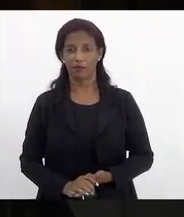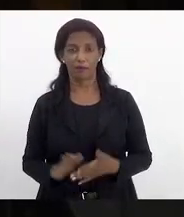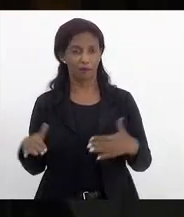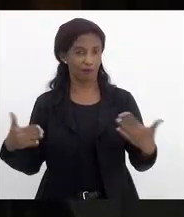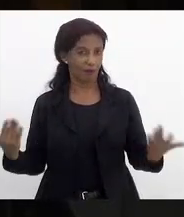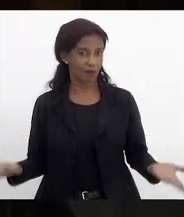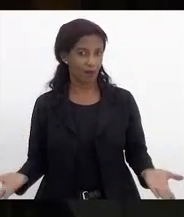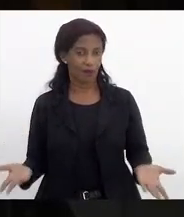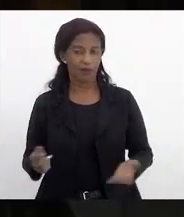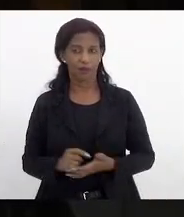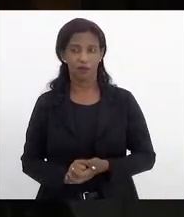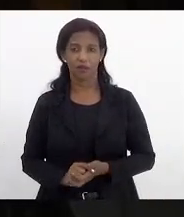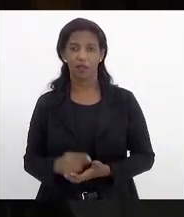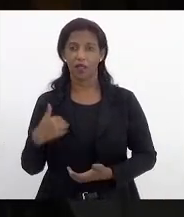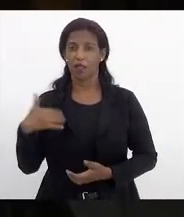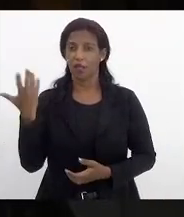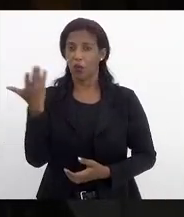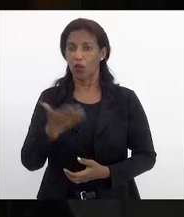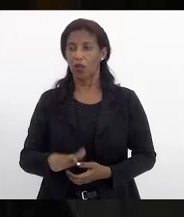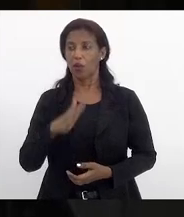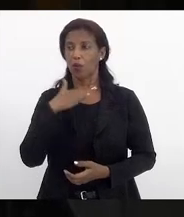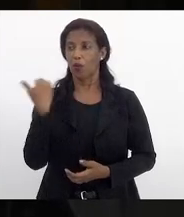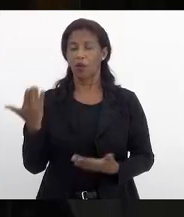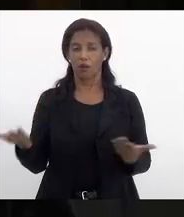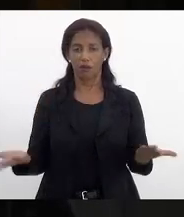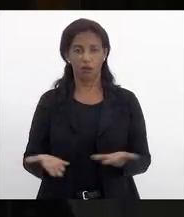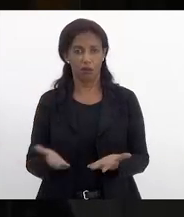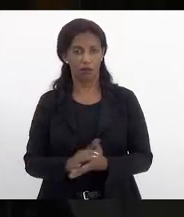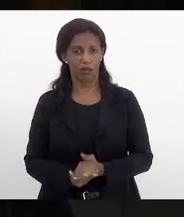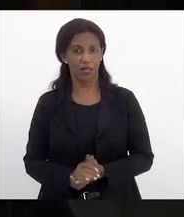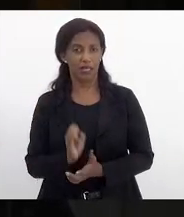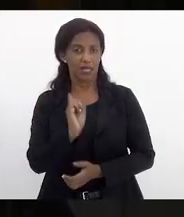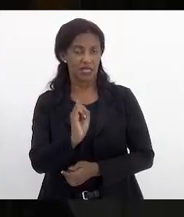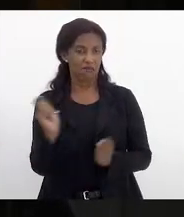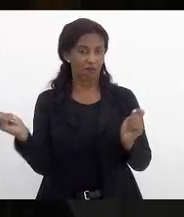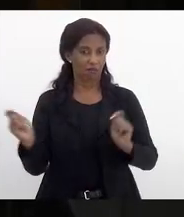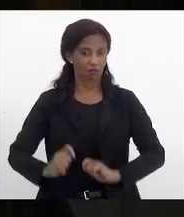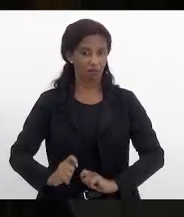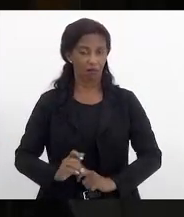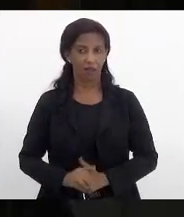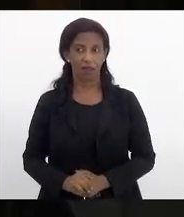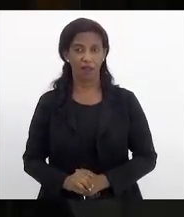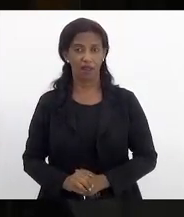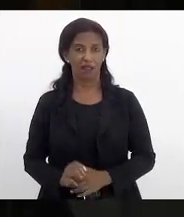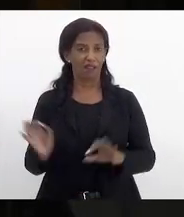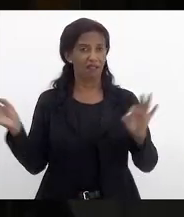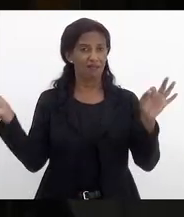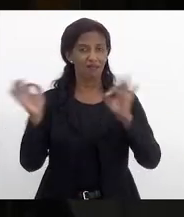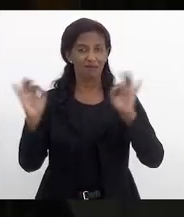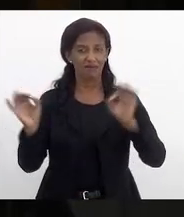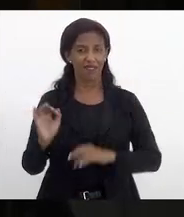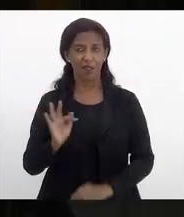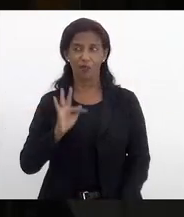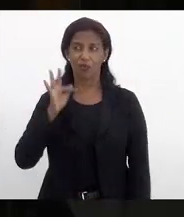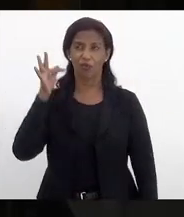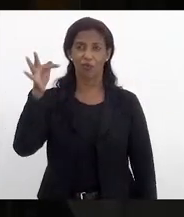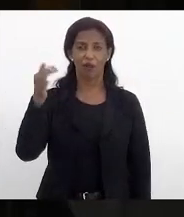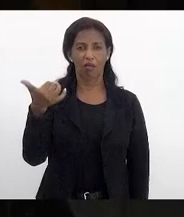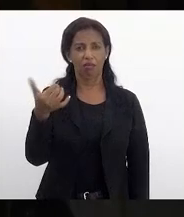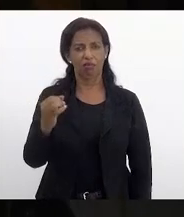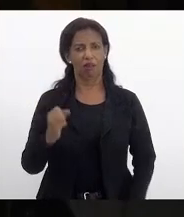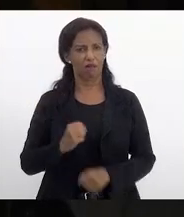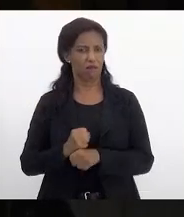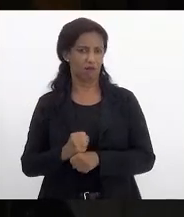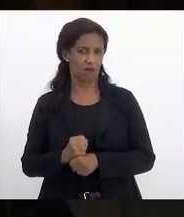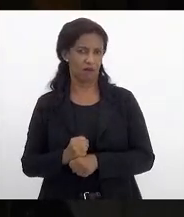Evidentemente que não queremos morrer agora. E se for possível, nem daqui a 10 anos, mas agora